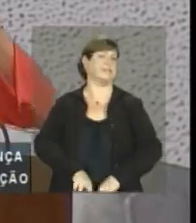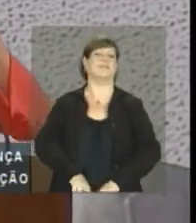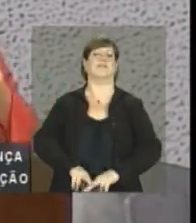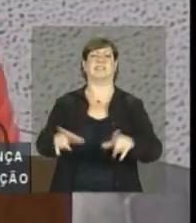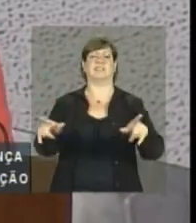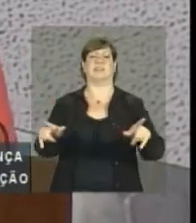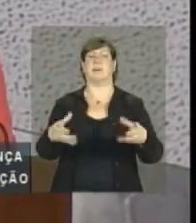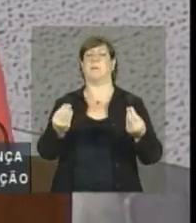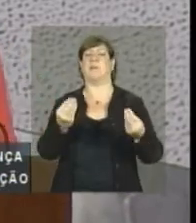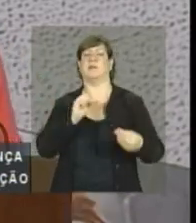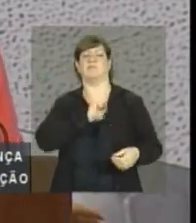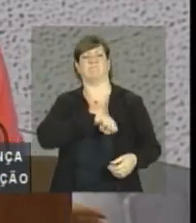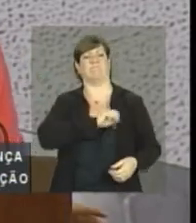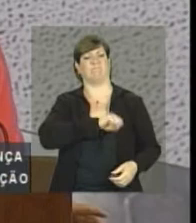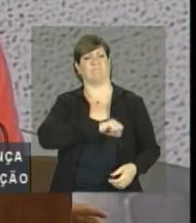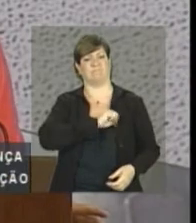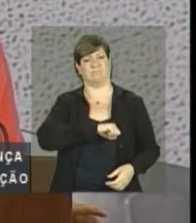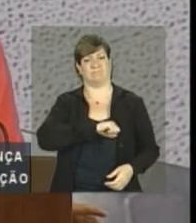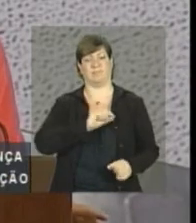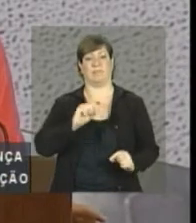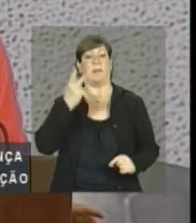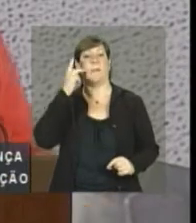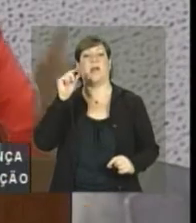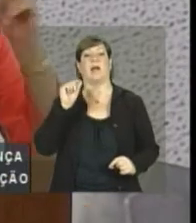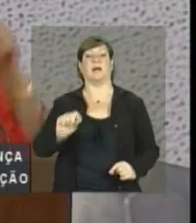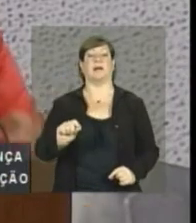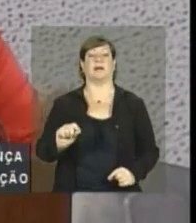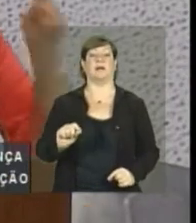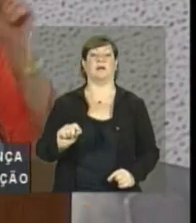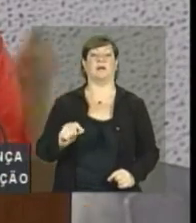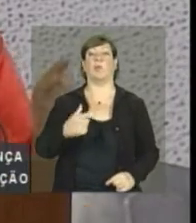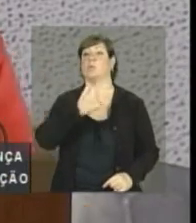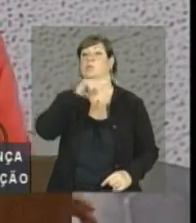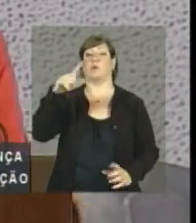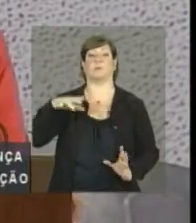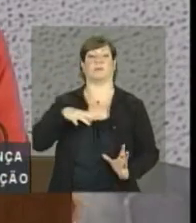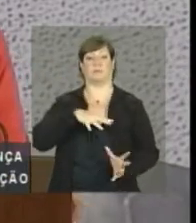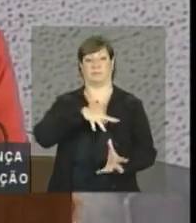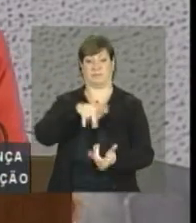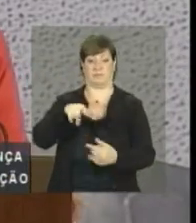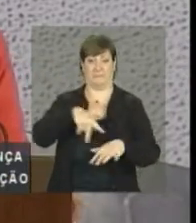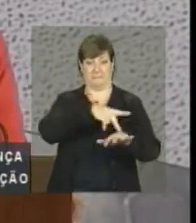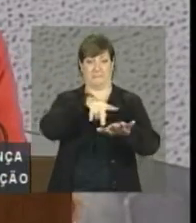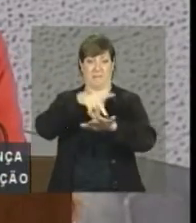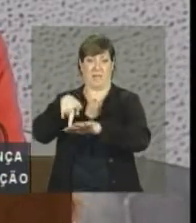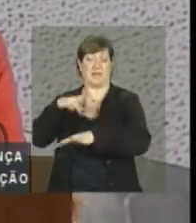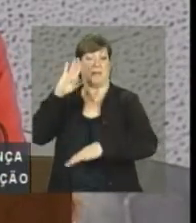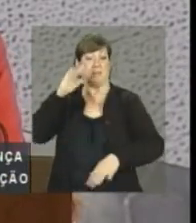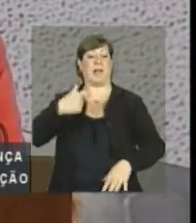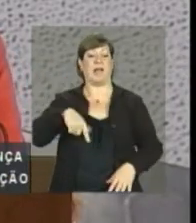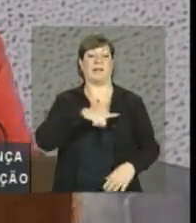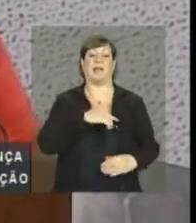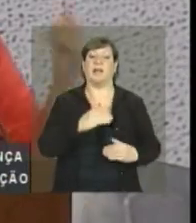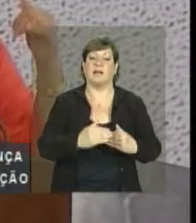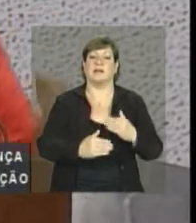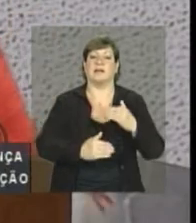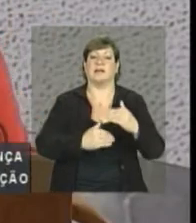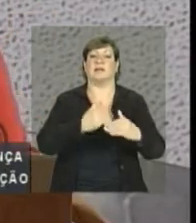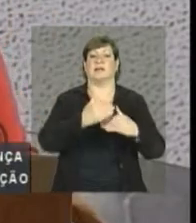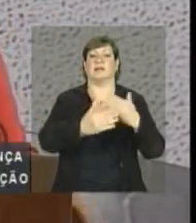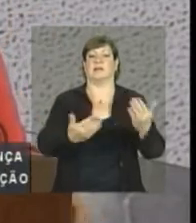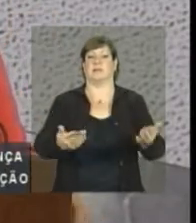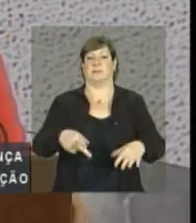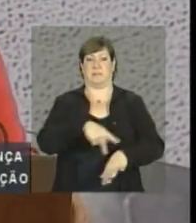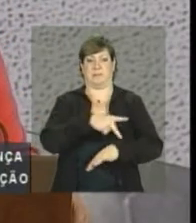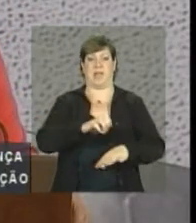muito perversa para o resto dos países, principalmente aqueles em crescimento, que são os